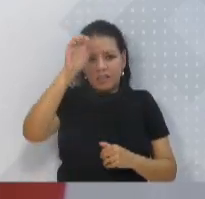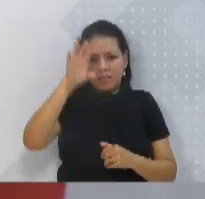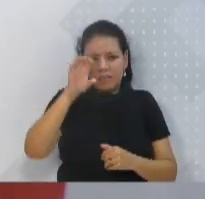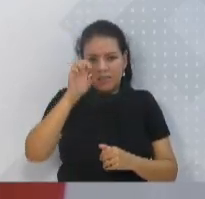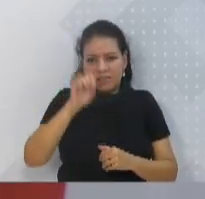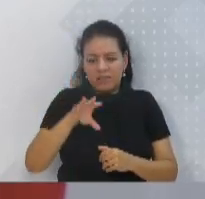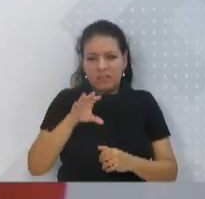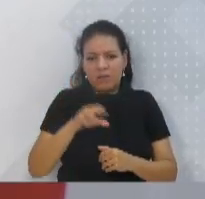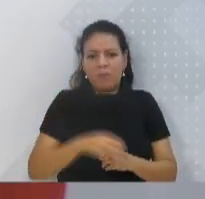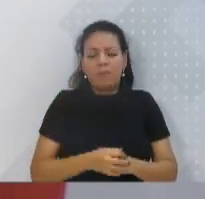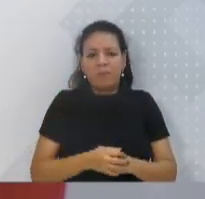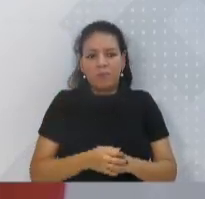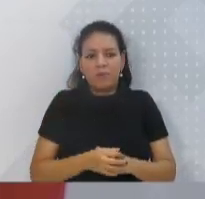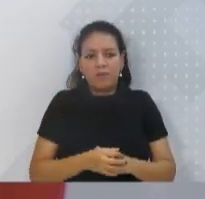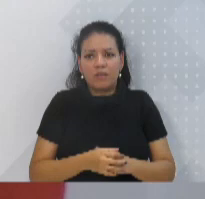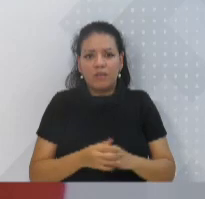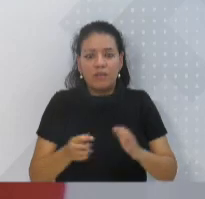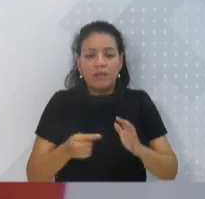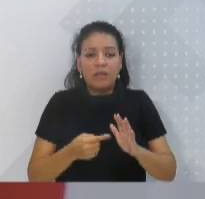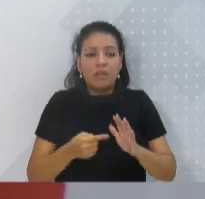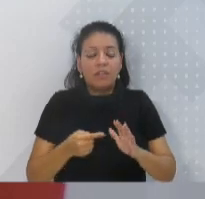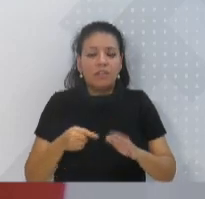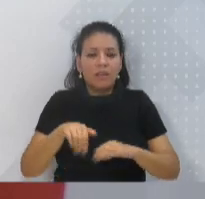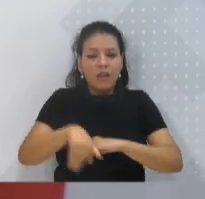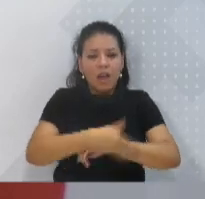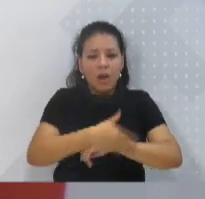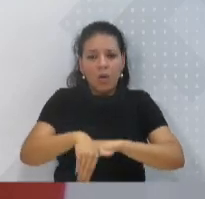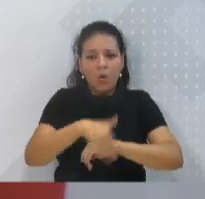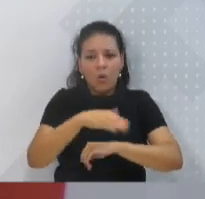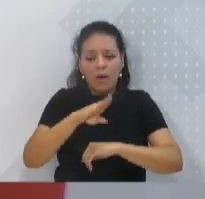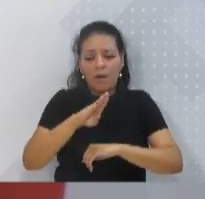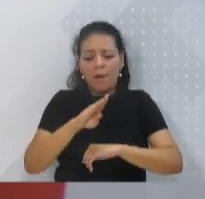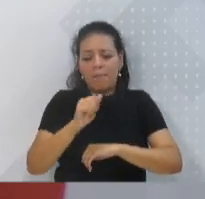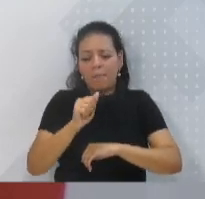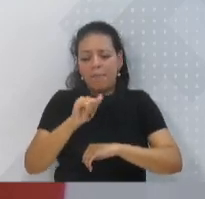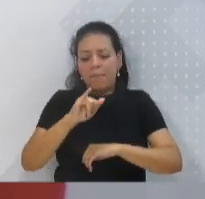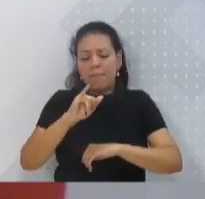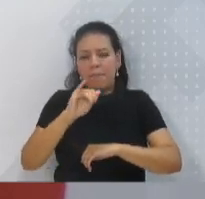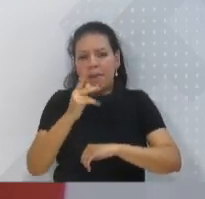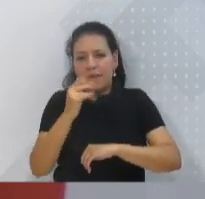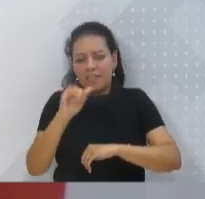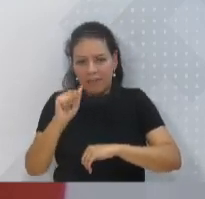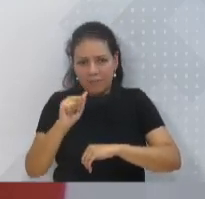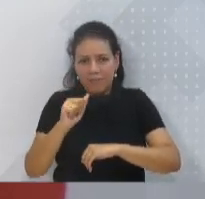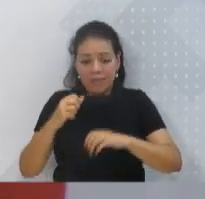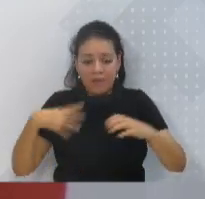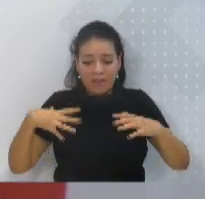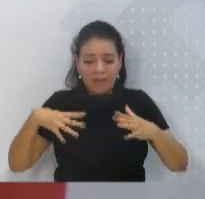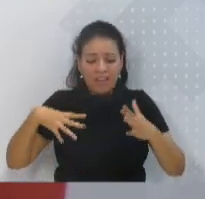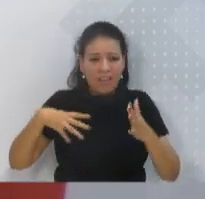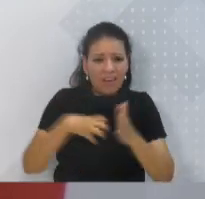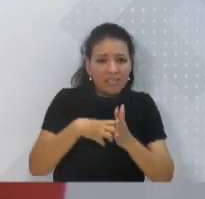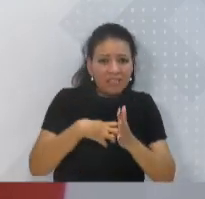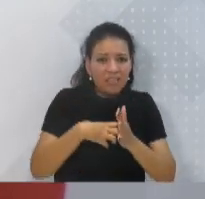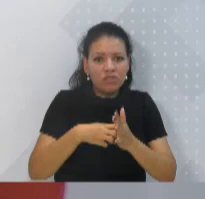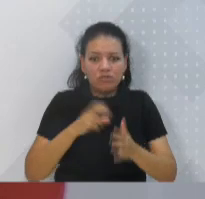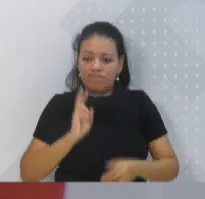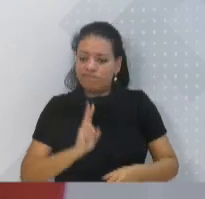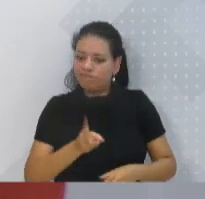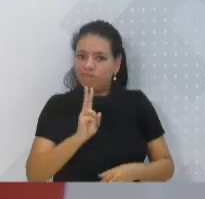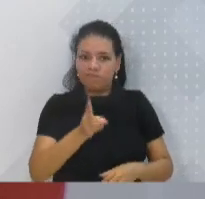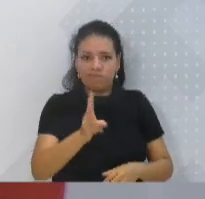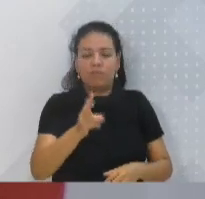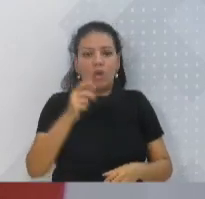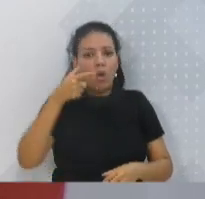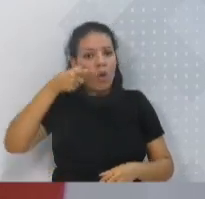vereador Ito, com relação à Rua Bahia. É inadmissível que continuem os acidentes constantes que estão acontecendo ali.